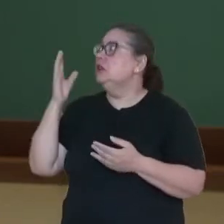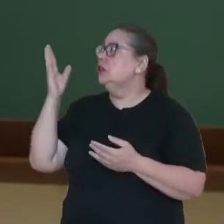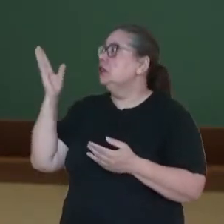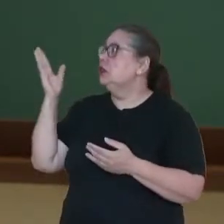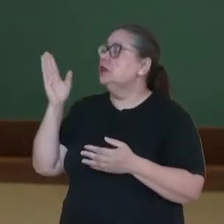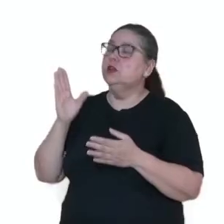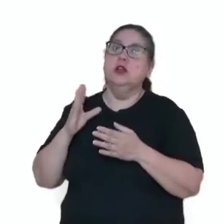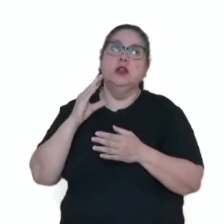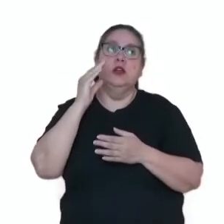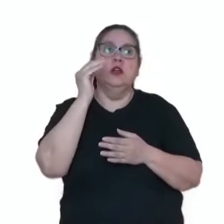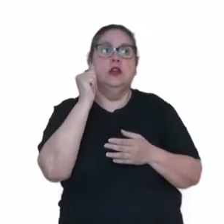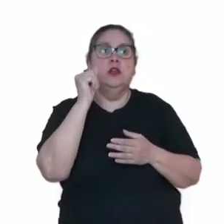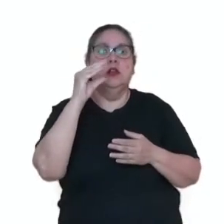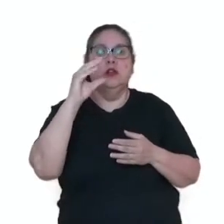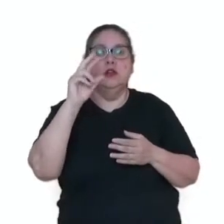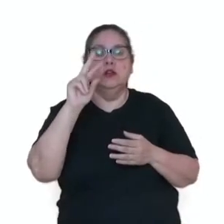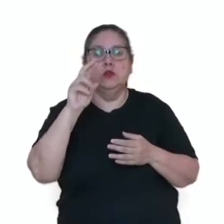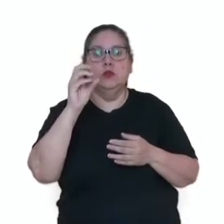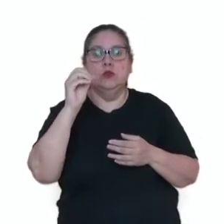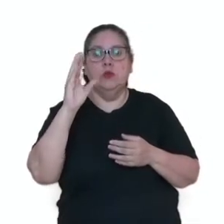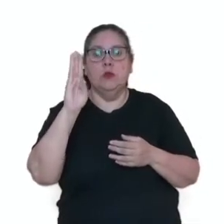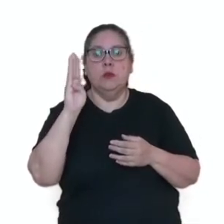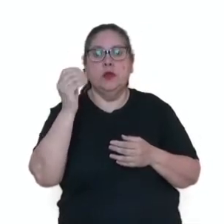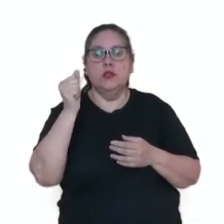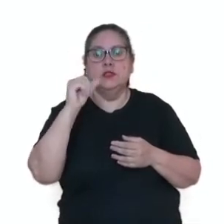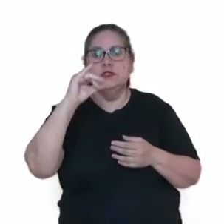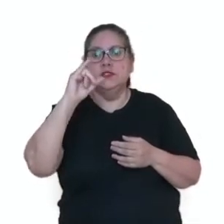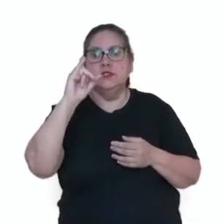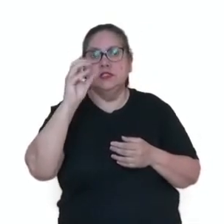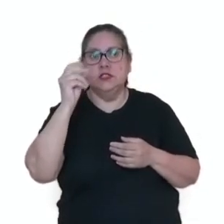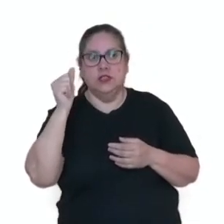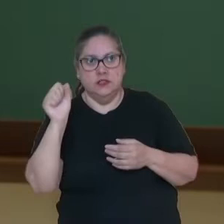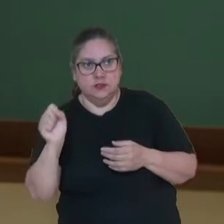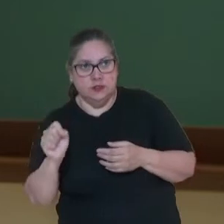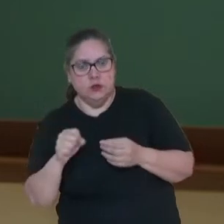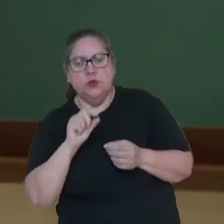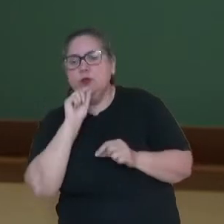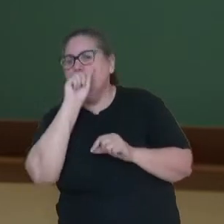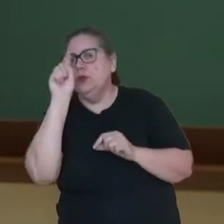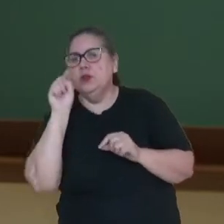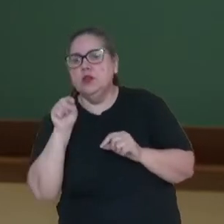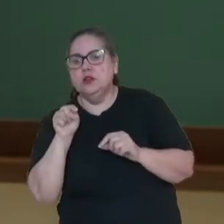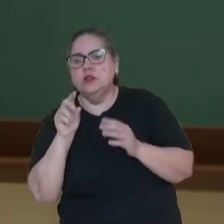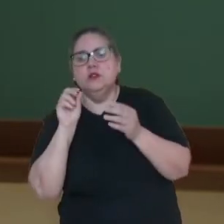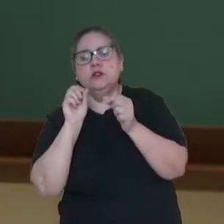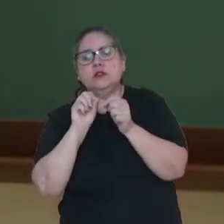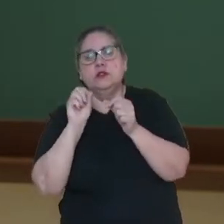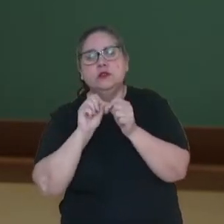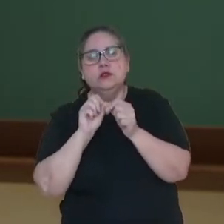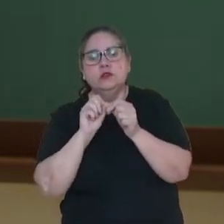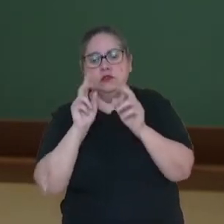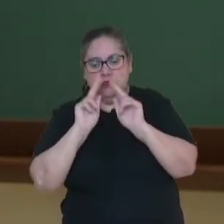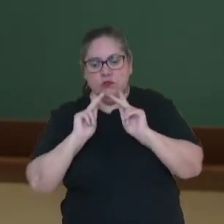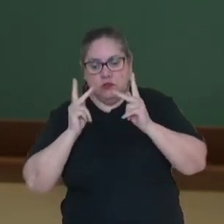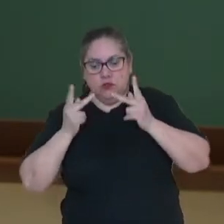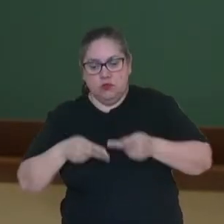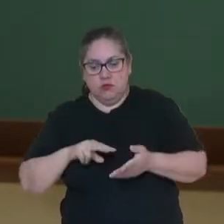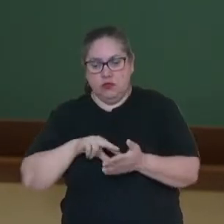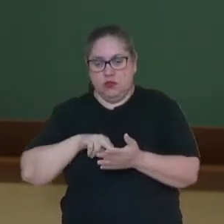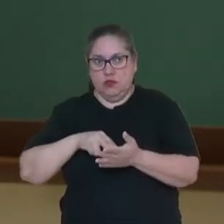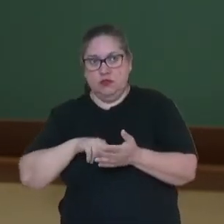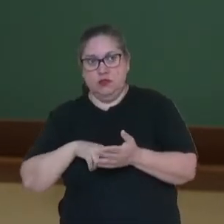gente tem as acrobacias, né? O que são as acrobacias? É a realização de feitos humanos de